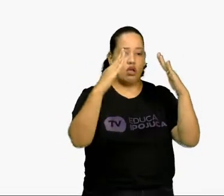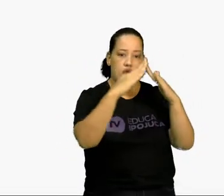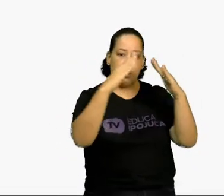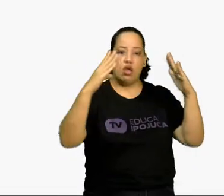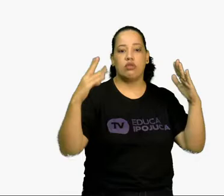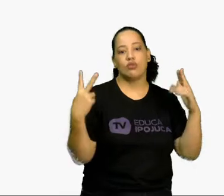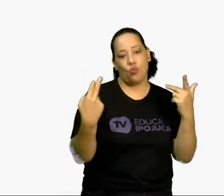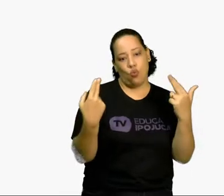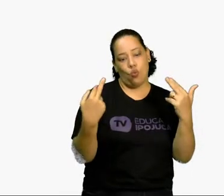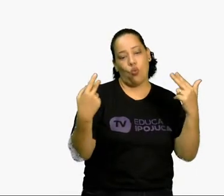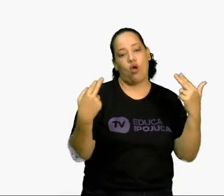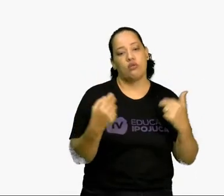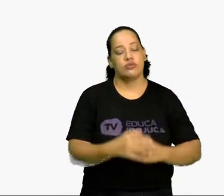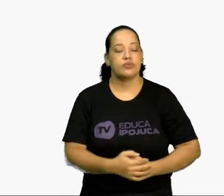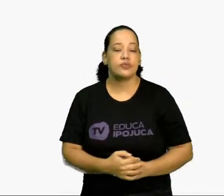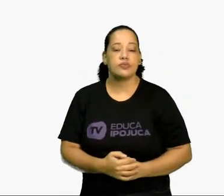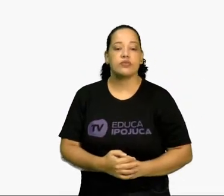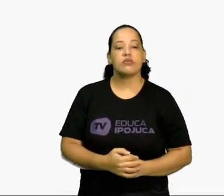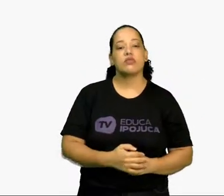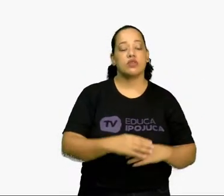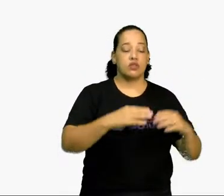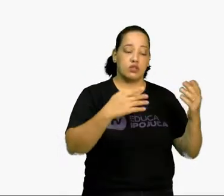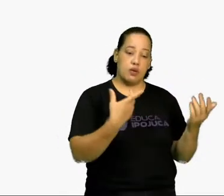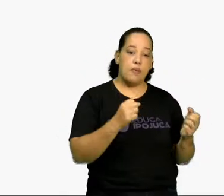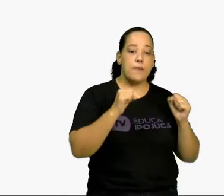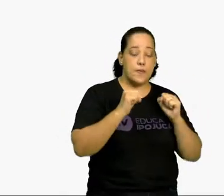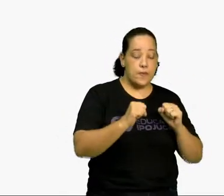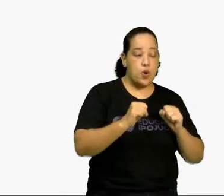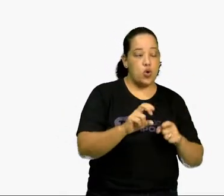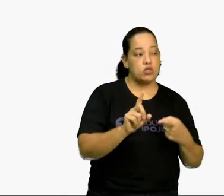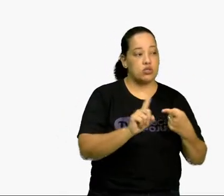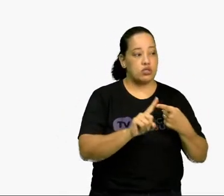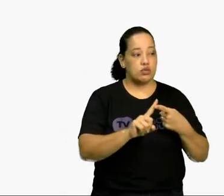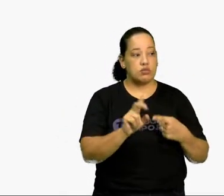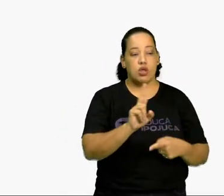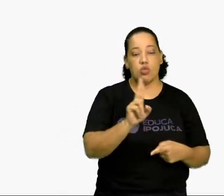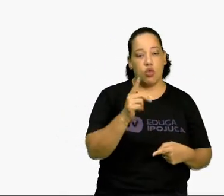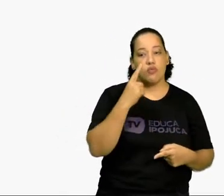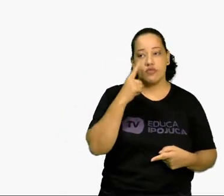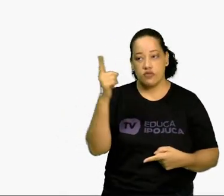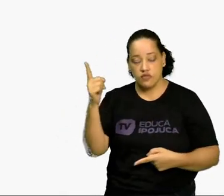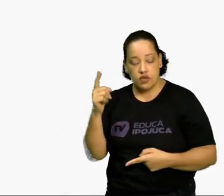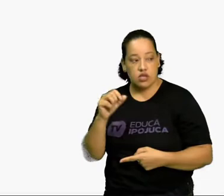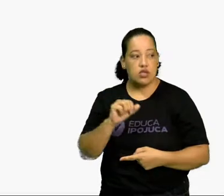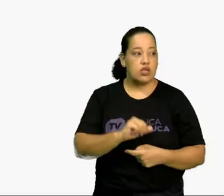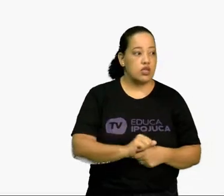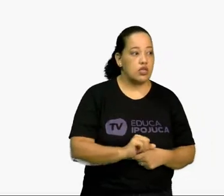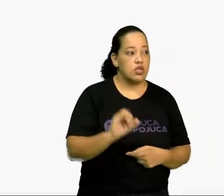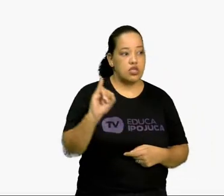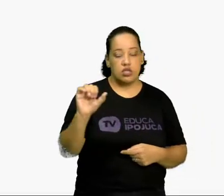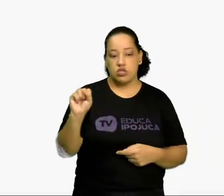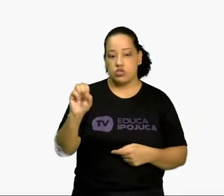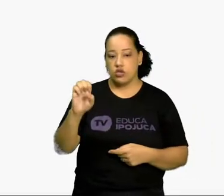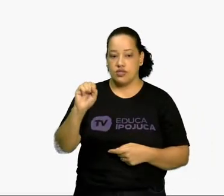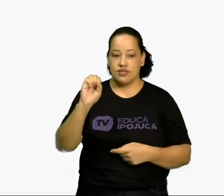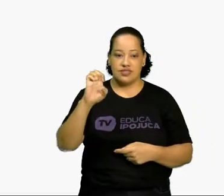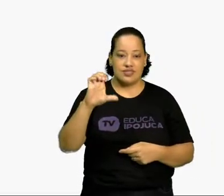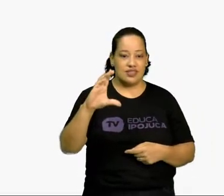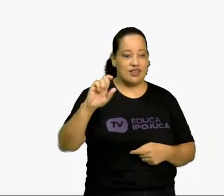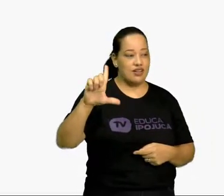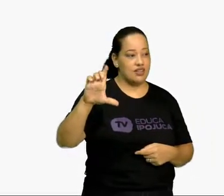ou lá o tempo pode ser isósceles quando possuem dois lados de medidas iguais